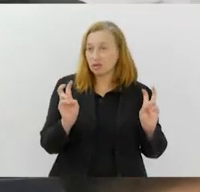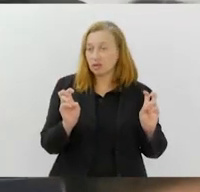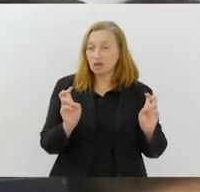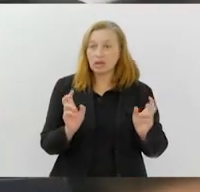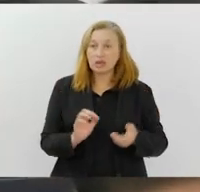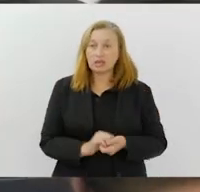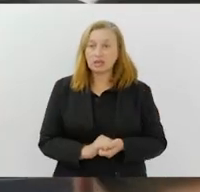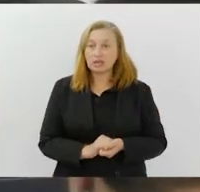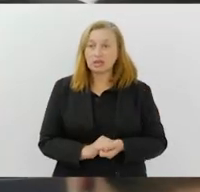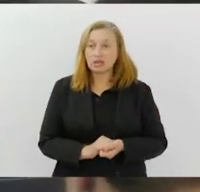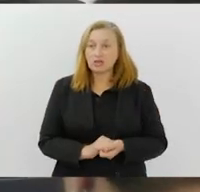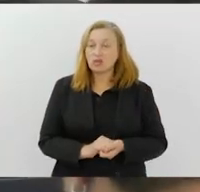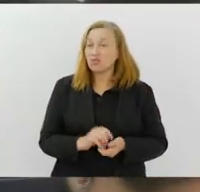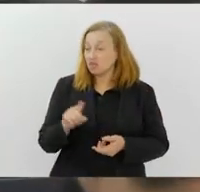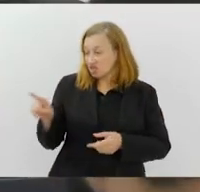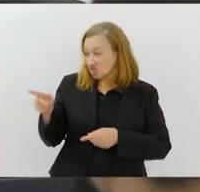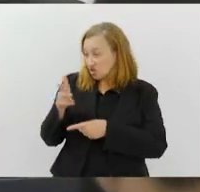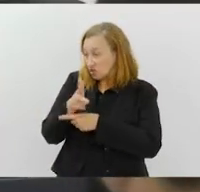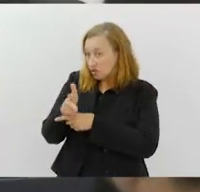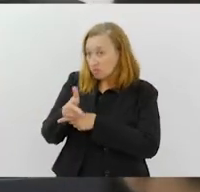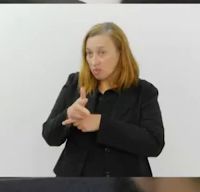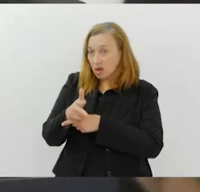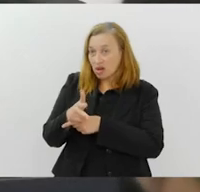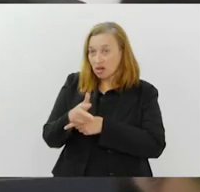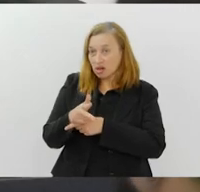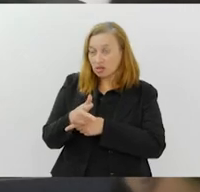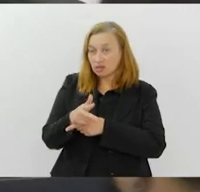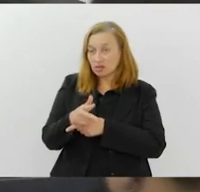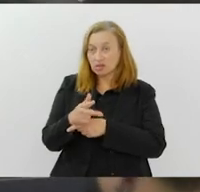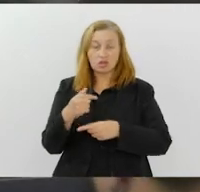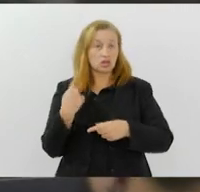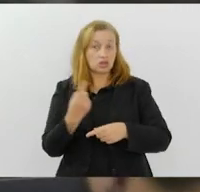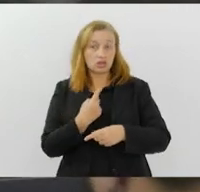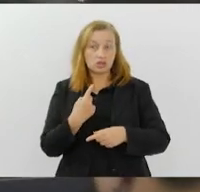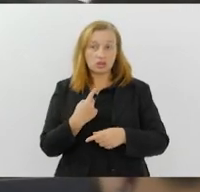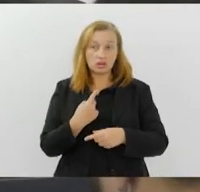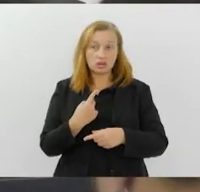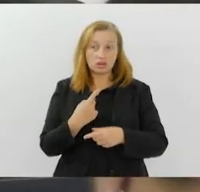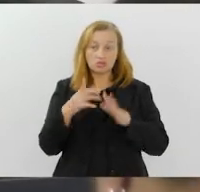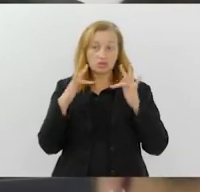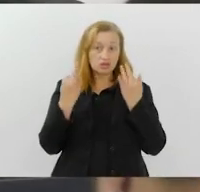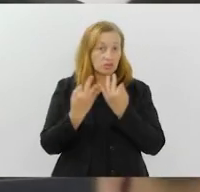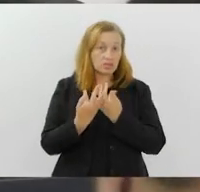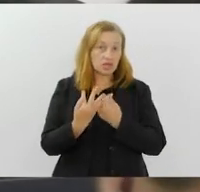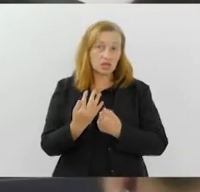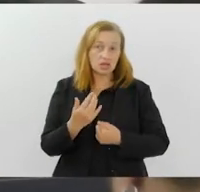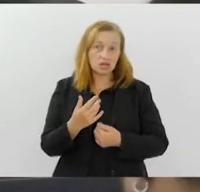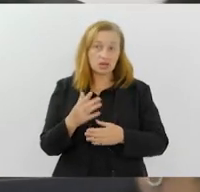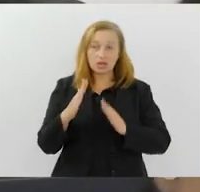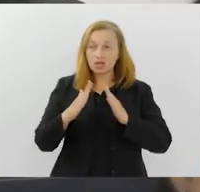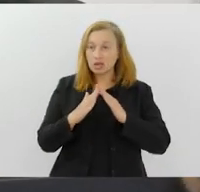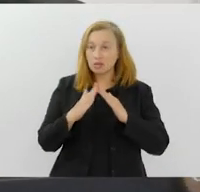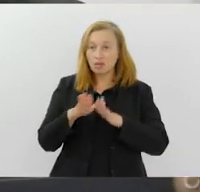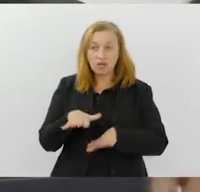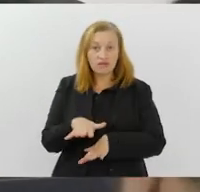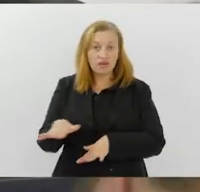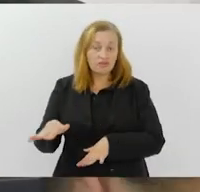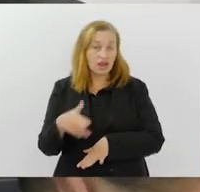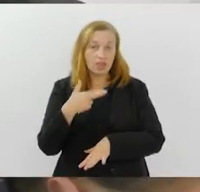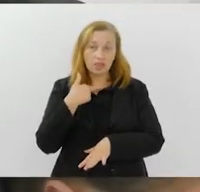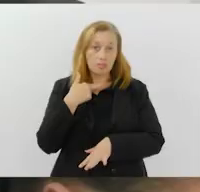que vocês estão filmando vocês vão botar ISS Nós temos que nos PR nós temos familiares que moram em